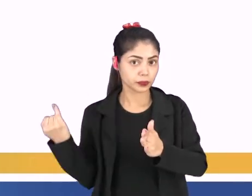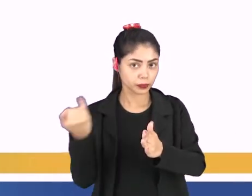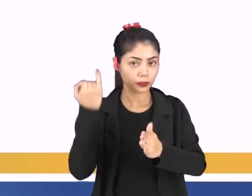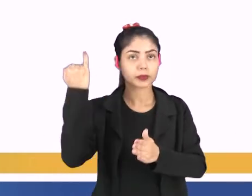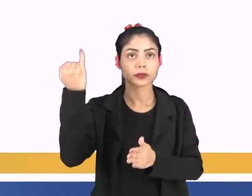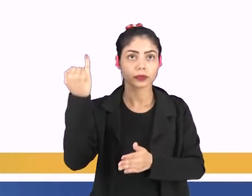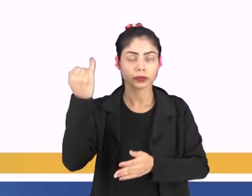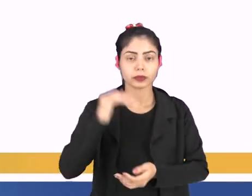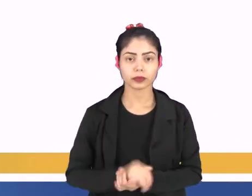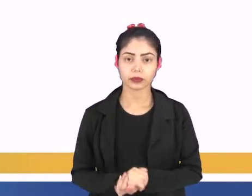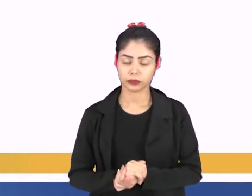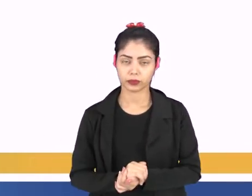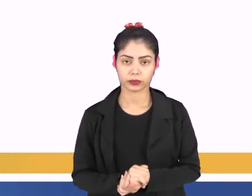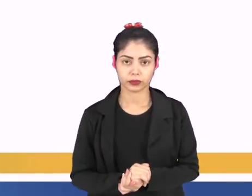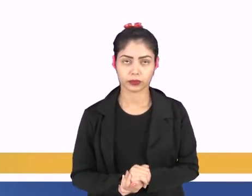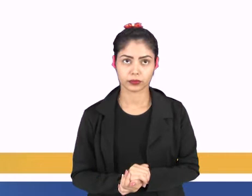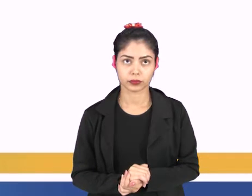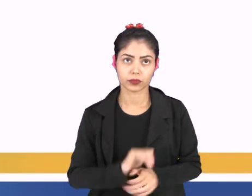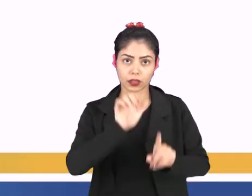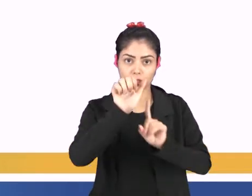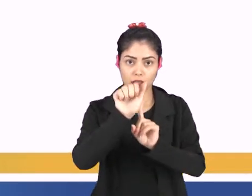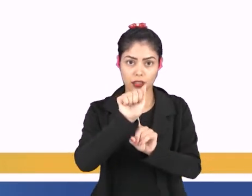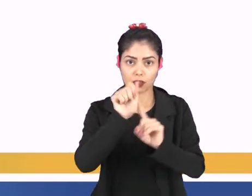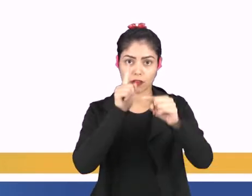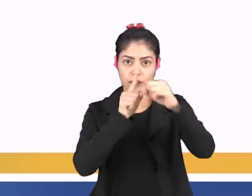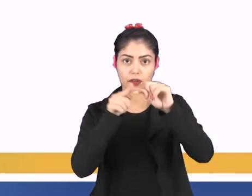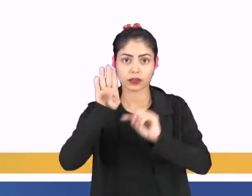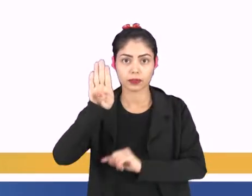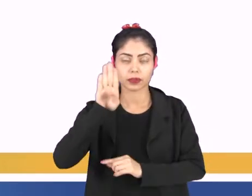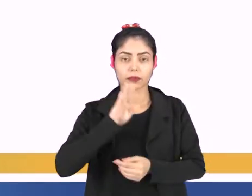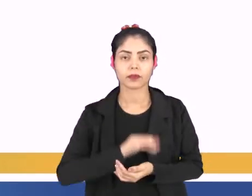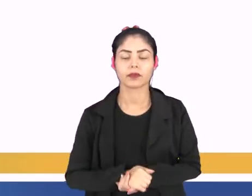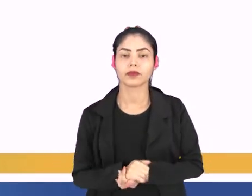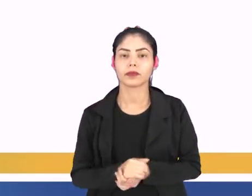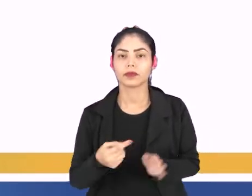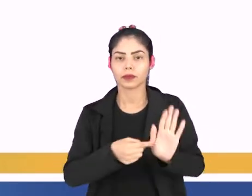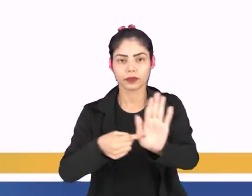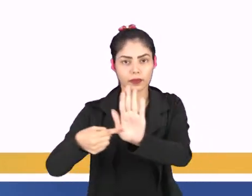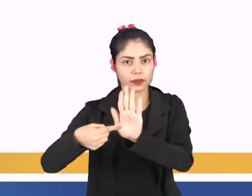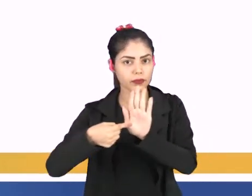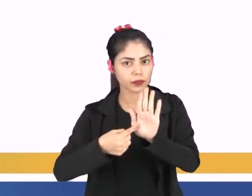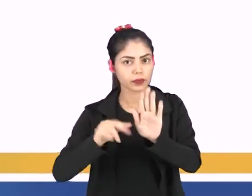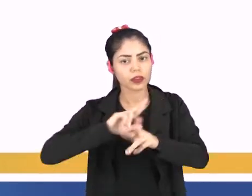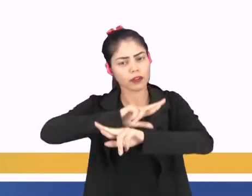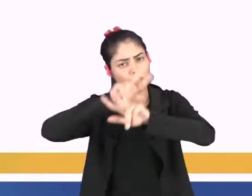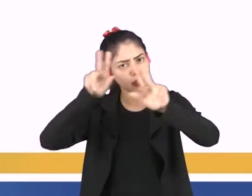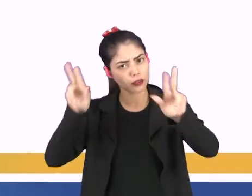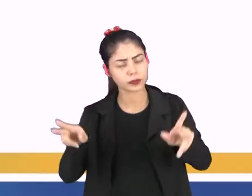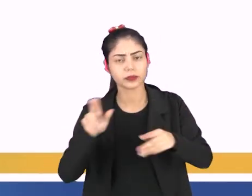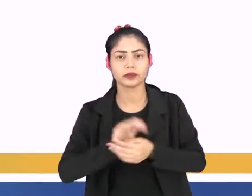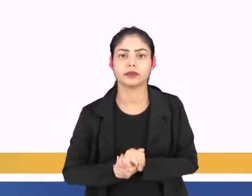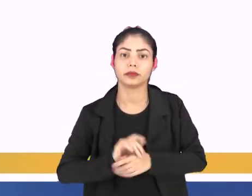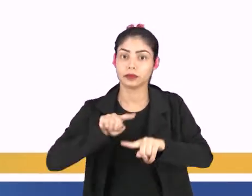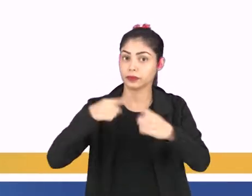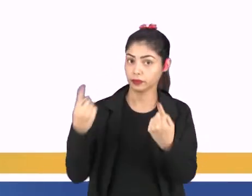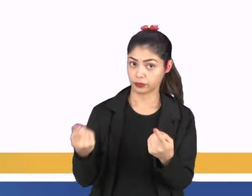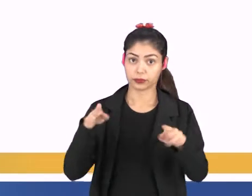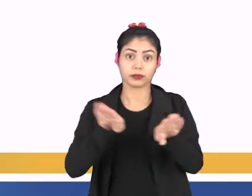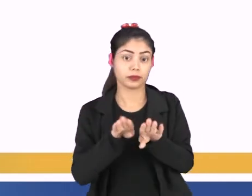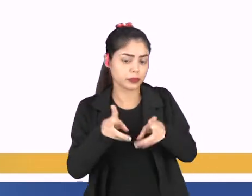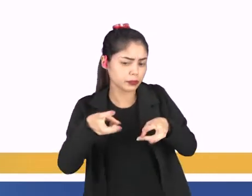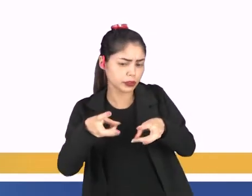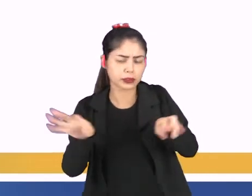principal, nessa coluna, nós temos o A mais B se apresentando várias vezes. Mas vocês